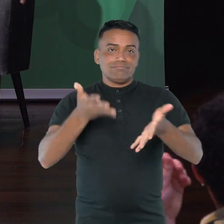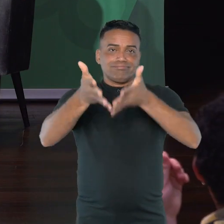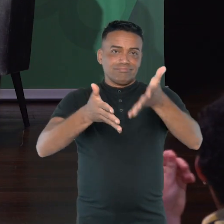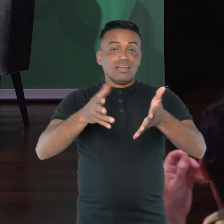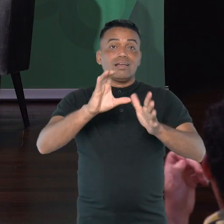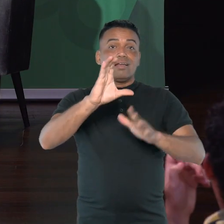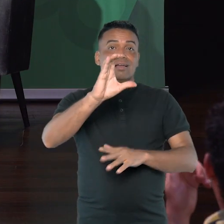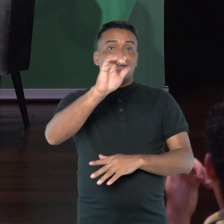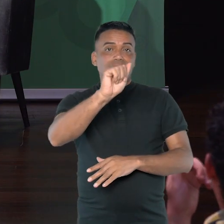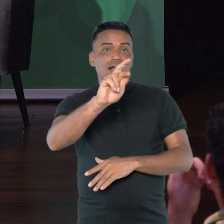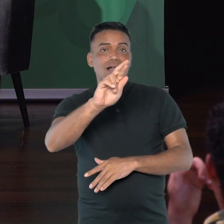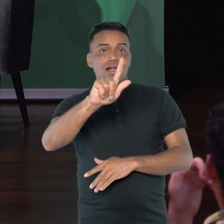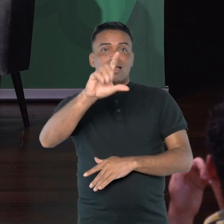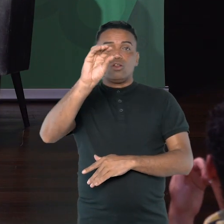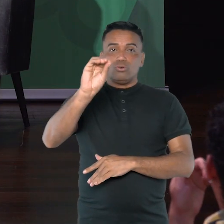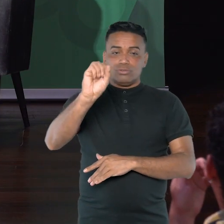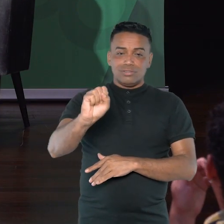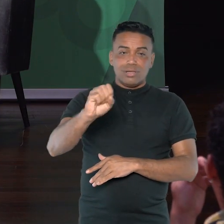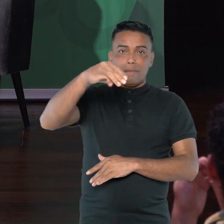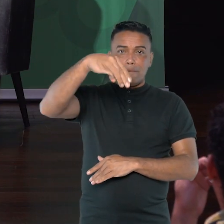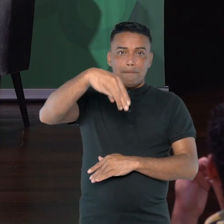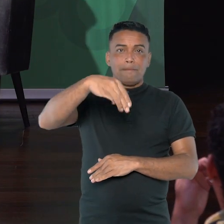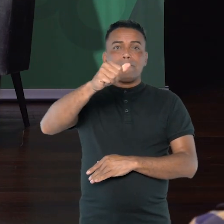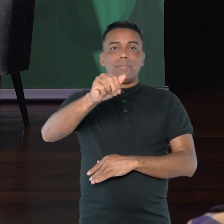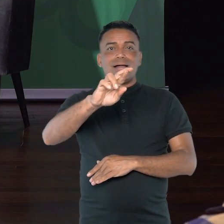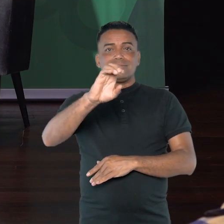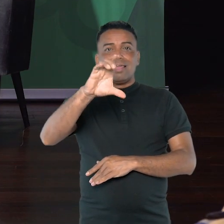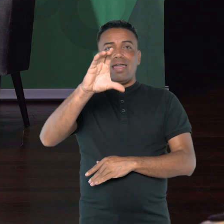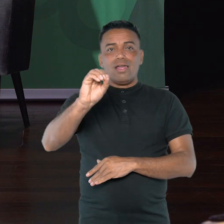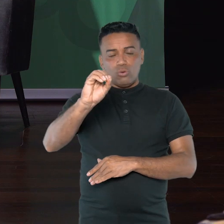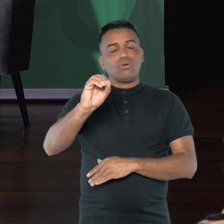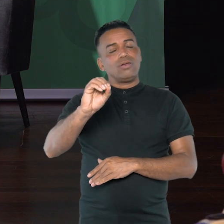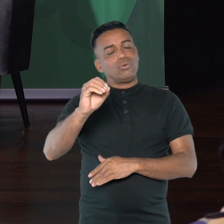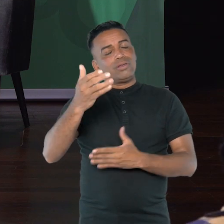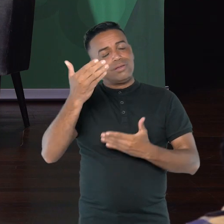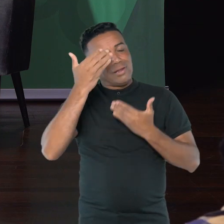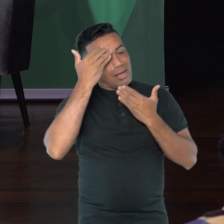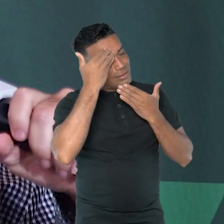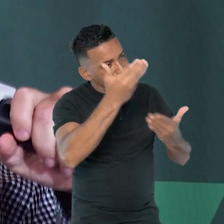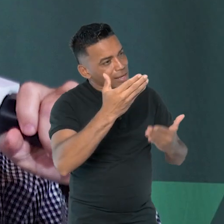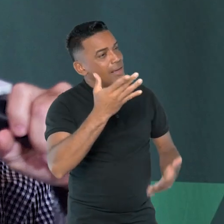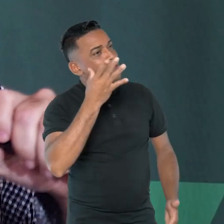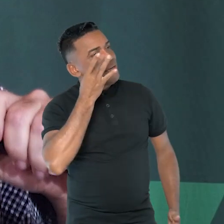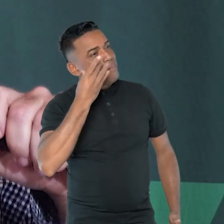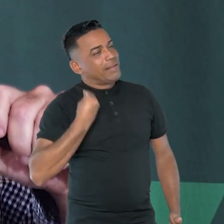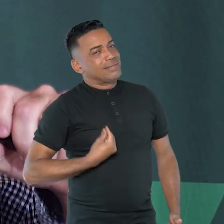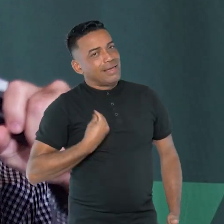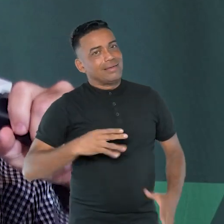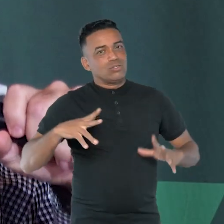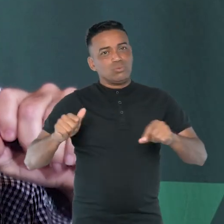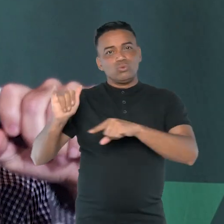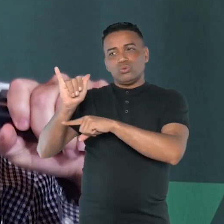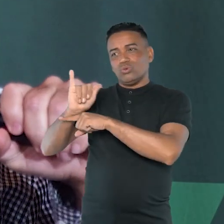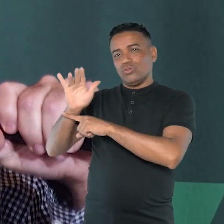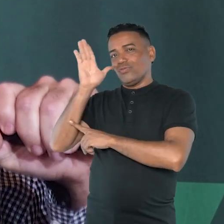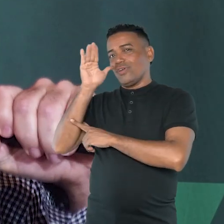E passar a palavra para o Carlos Marcelo falar. Eu queria agradecer a presença de vocês, a todo mundo que está